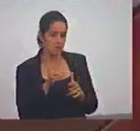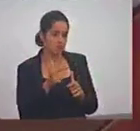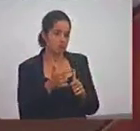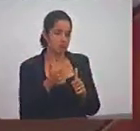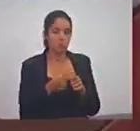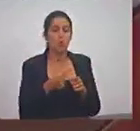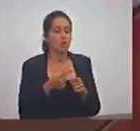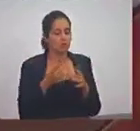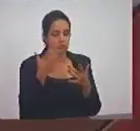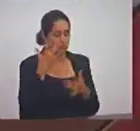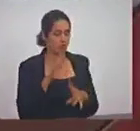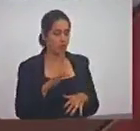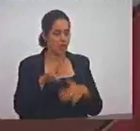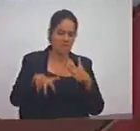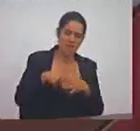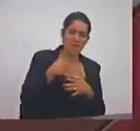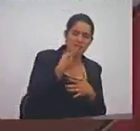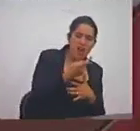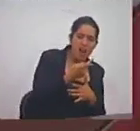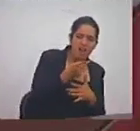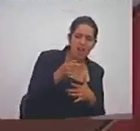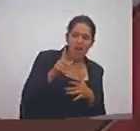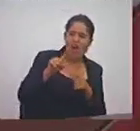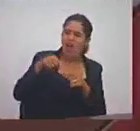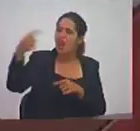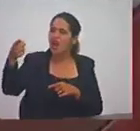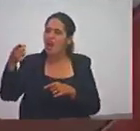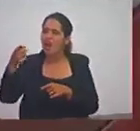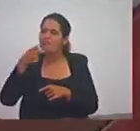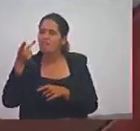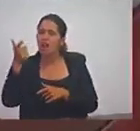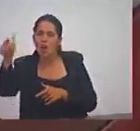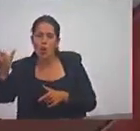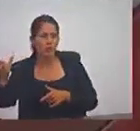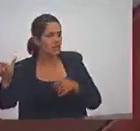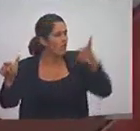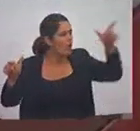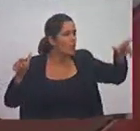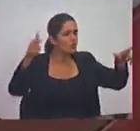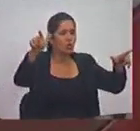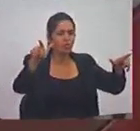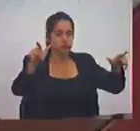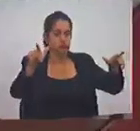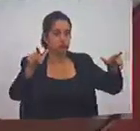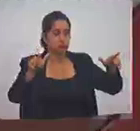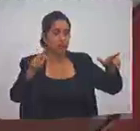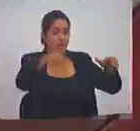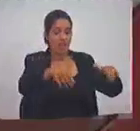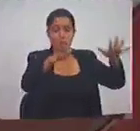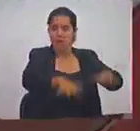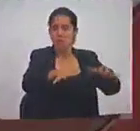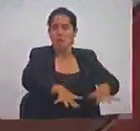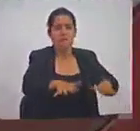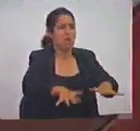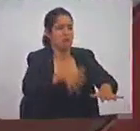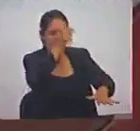situação. Vem aqui, fala uma coisa, e vai lá e fala outra. Segunda agora passada, ele falou do cemitério. O prefeito tem que fazer, e bati aqui, o